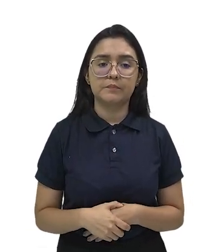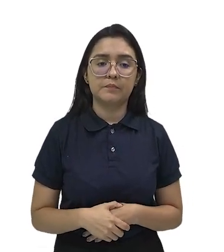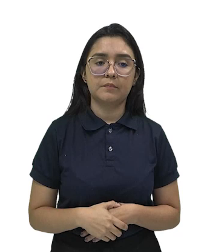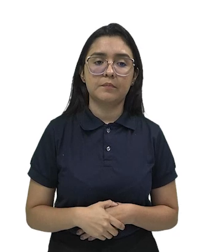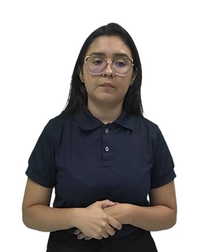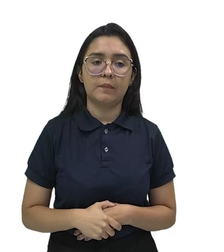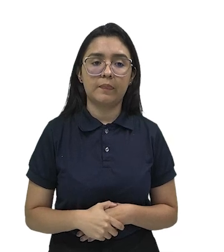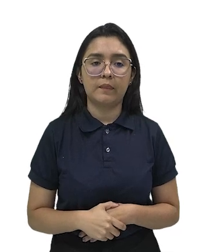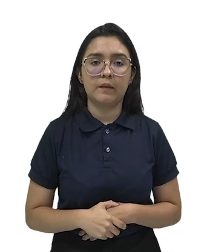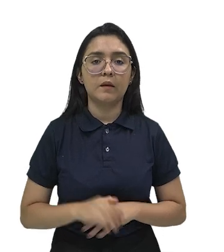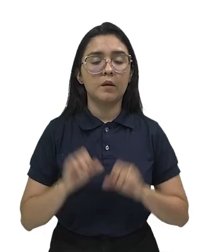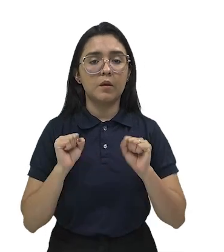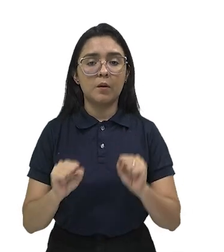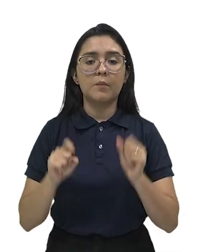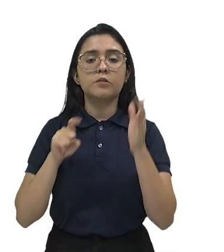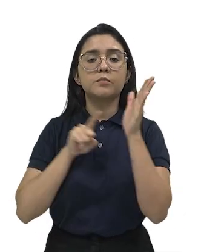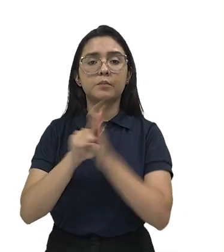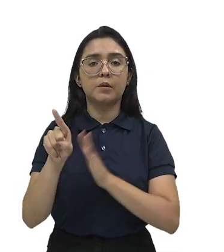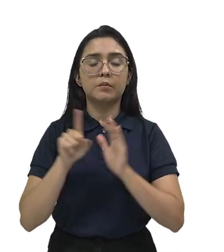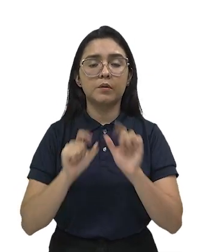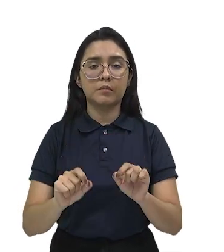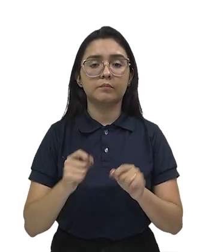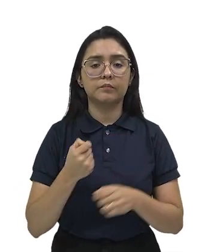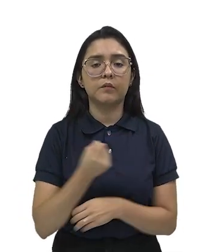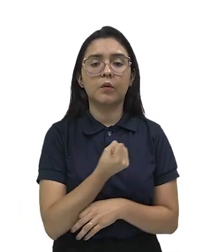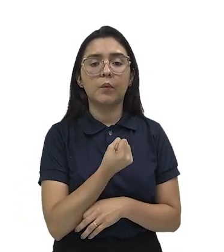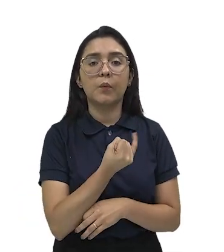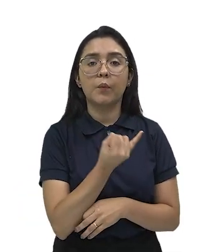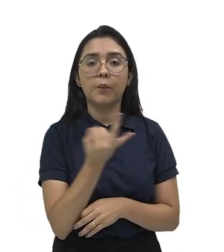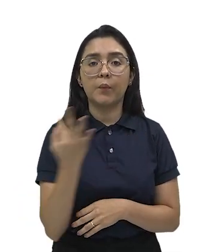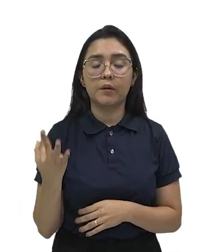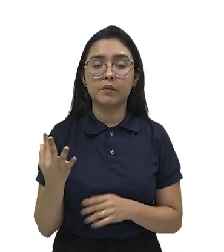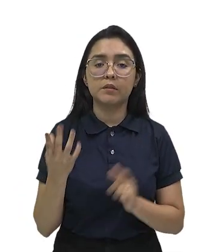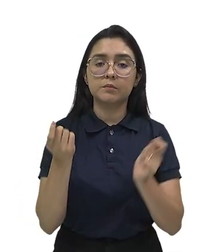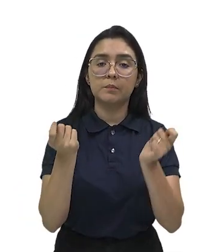Eu posso perguntar quantas,